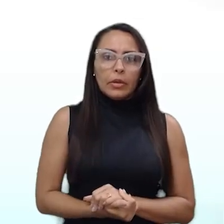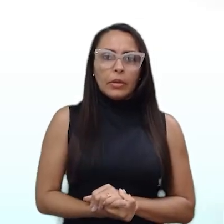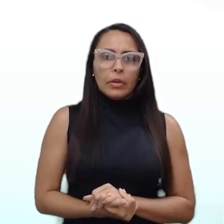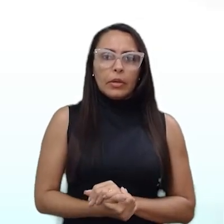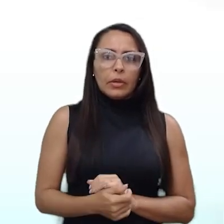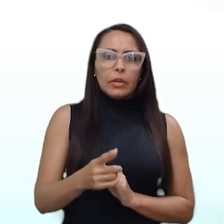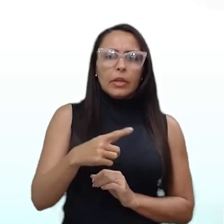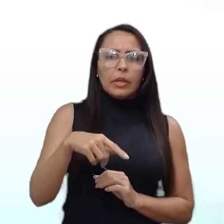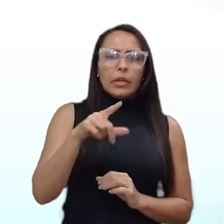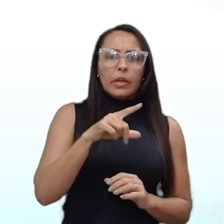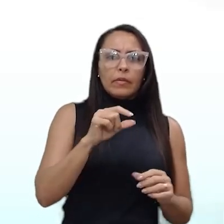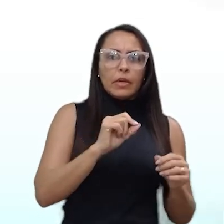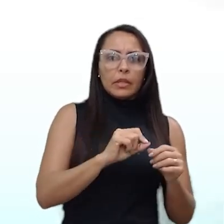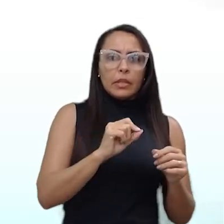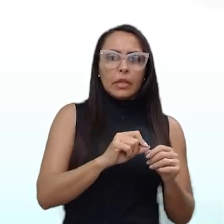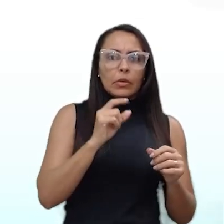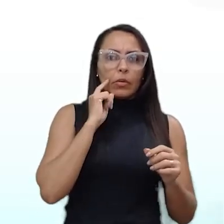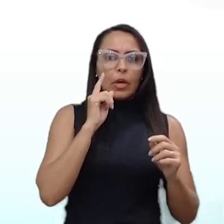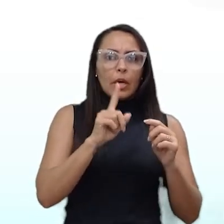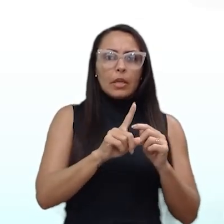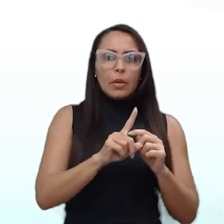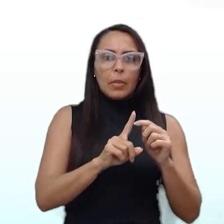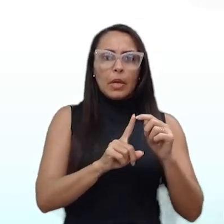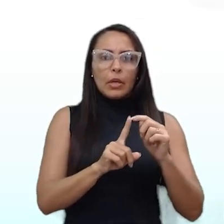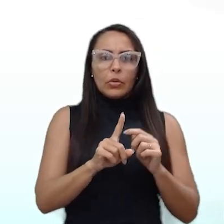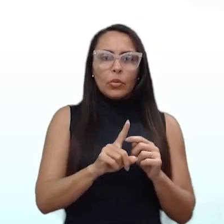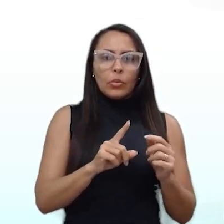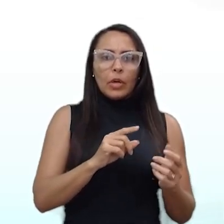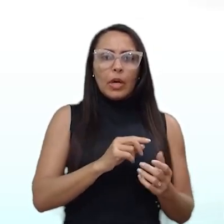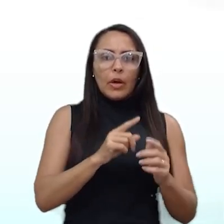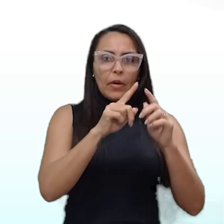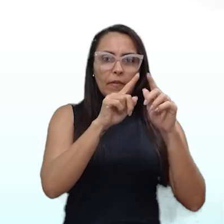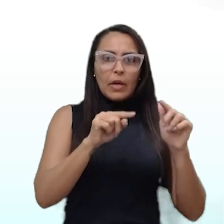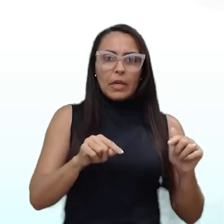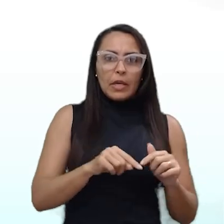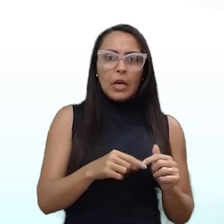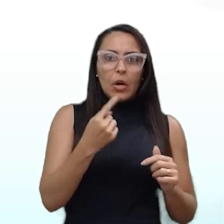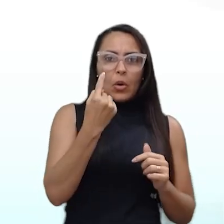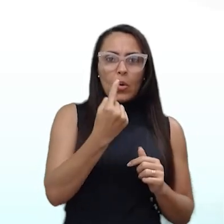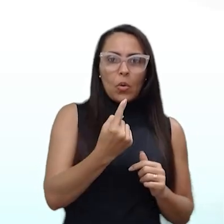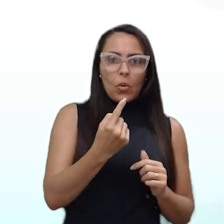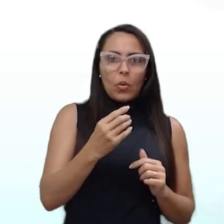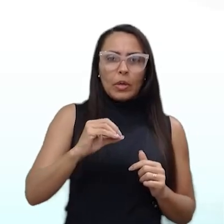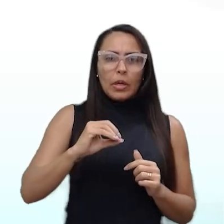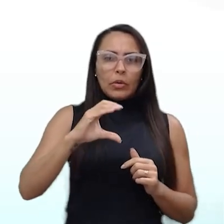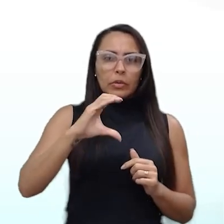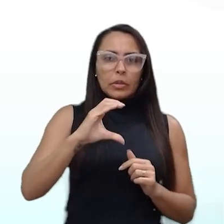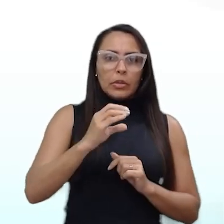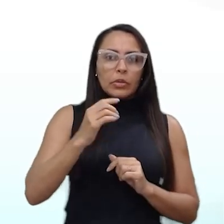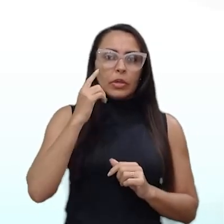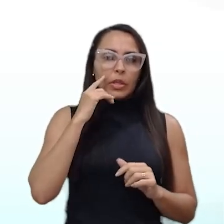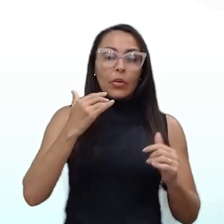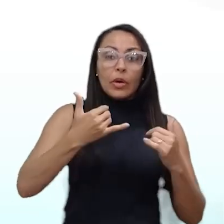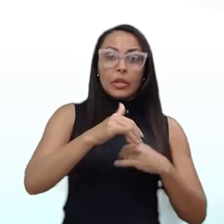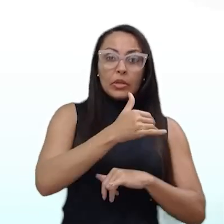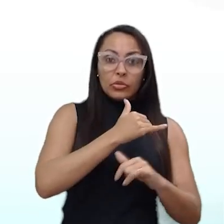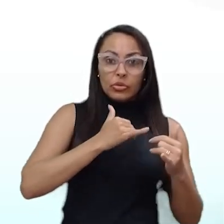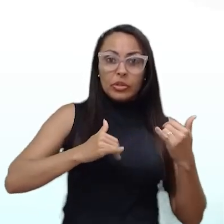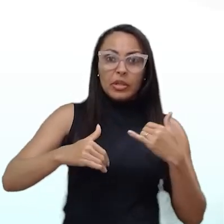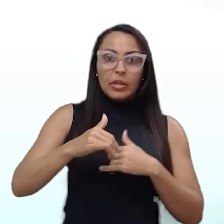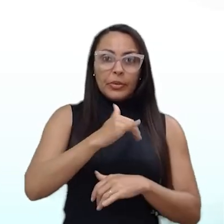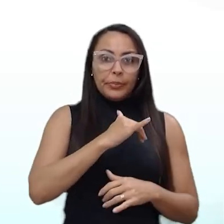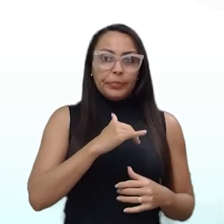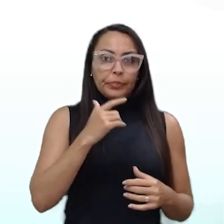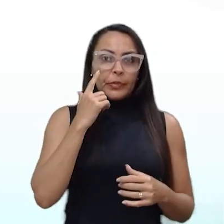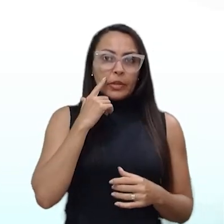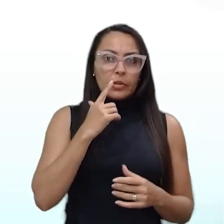você vai fazer com que a temperatura desse 1 grama varie 1 grau Celsius. Então a energia que você introduziu para